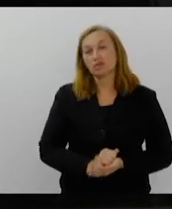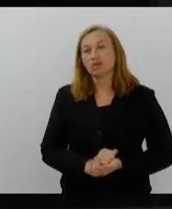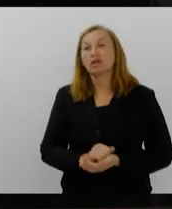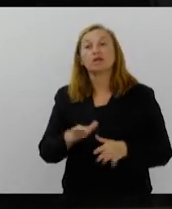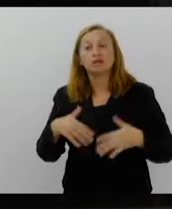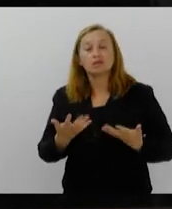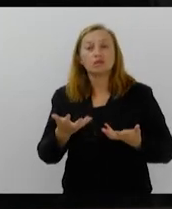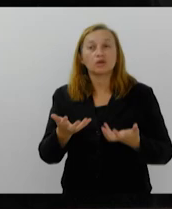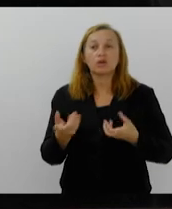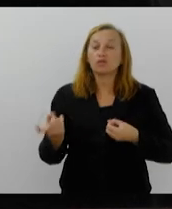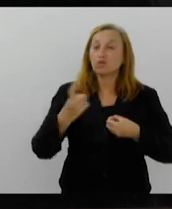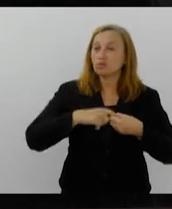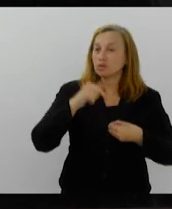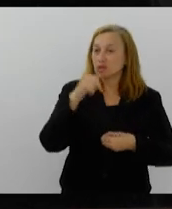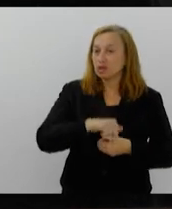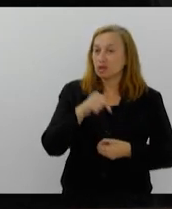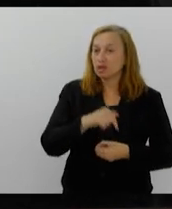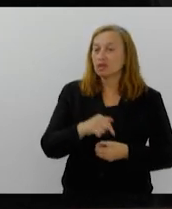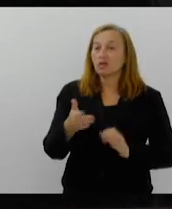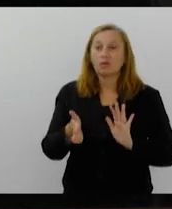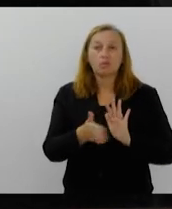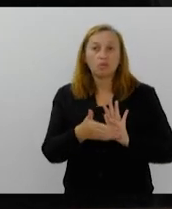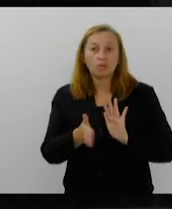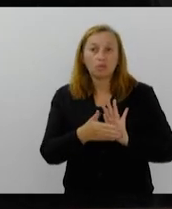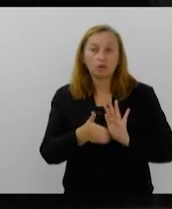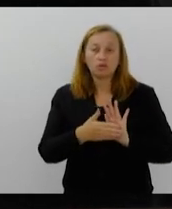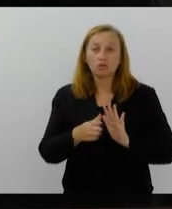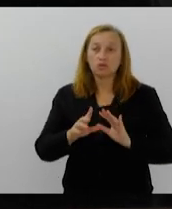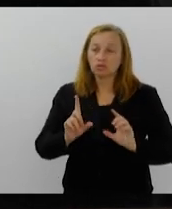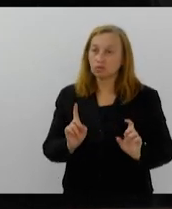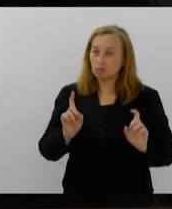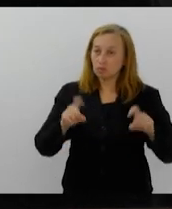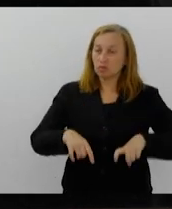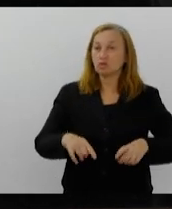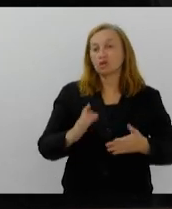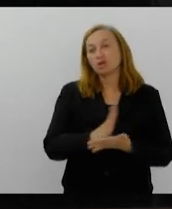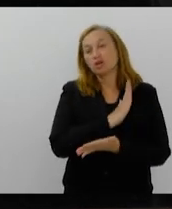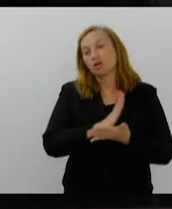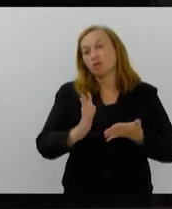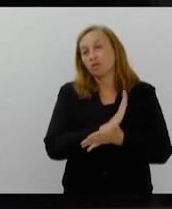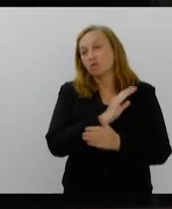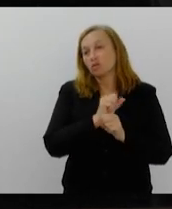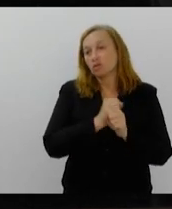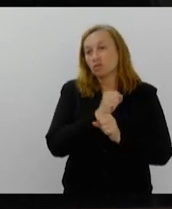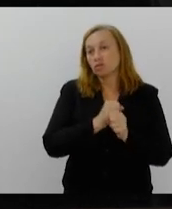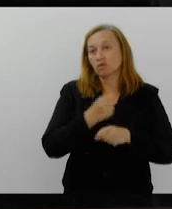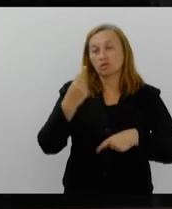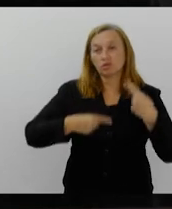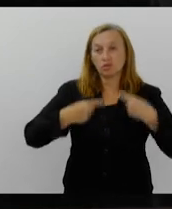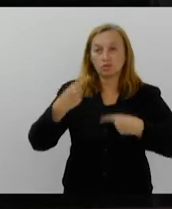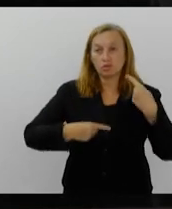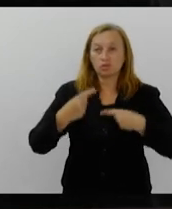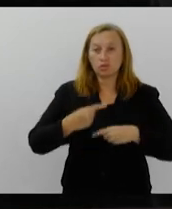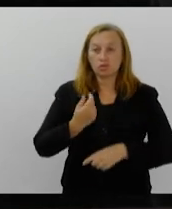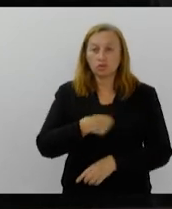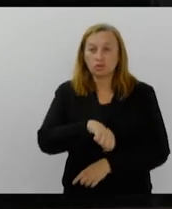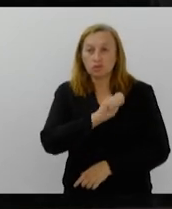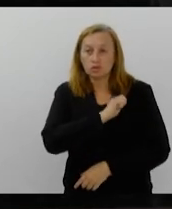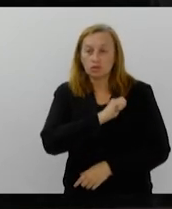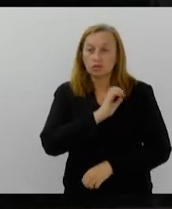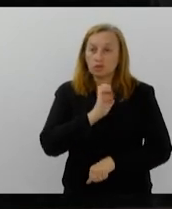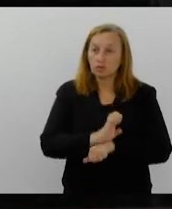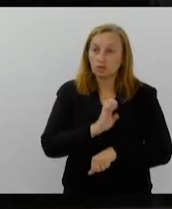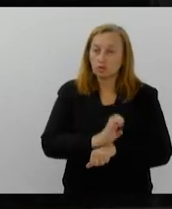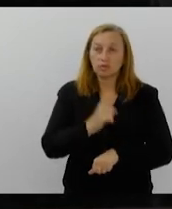eu quero retomar aqui uma proposta do nosso mandato que, há alguns anos, vem debatendo a situação fiscal do Estado